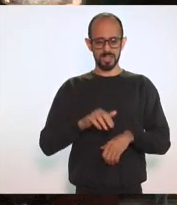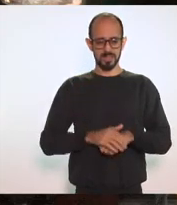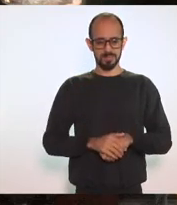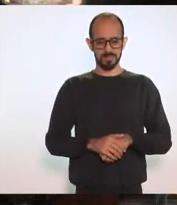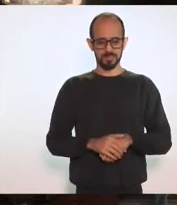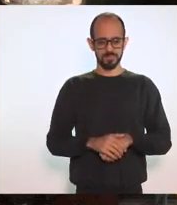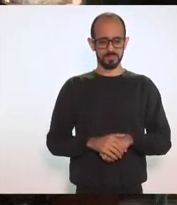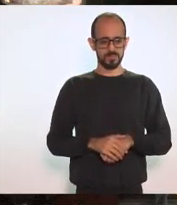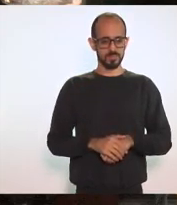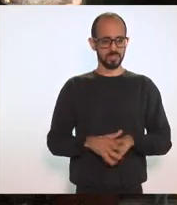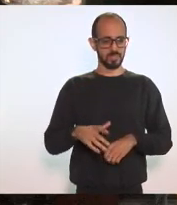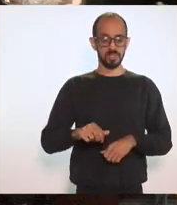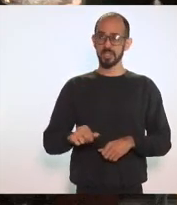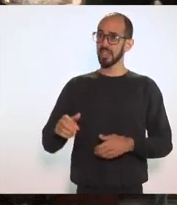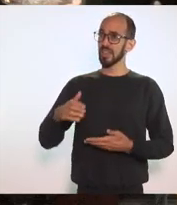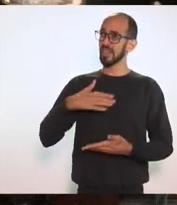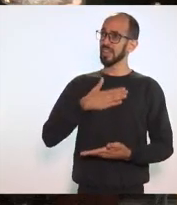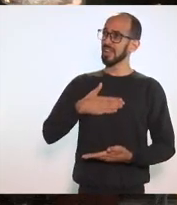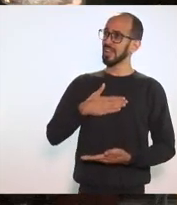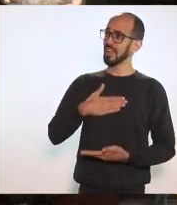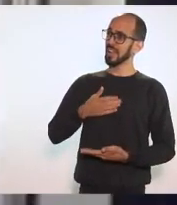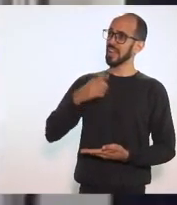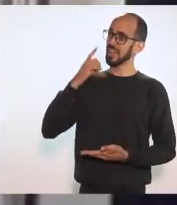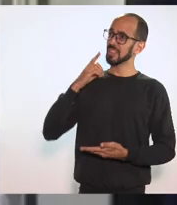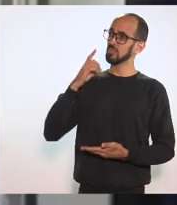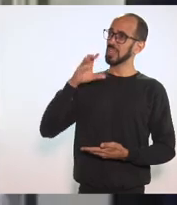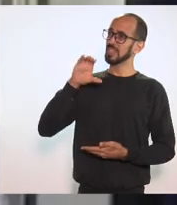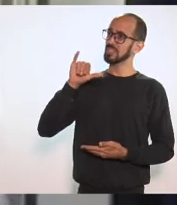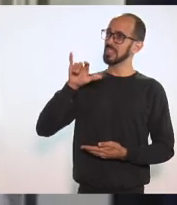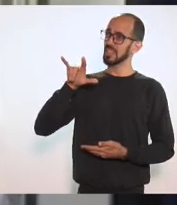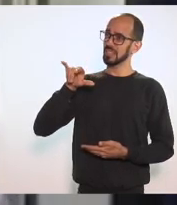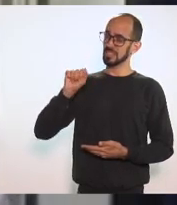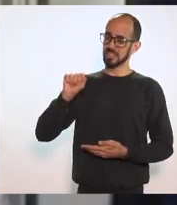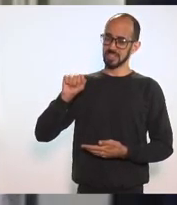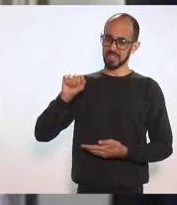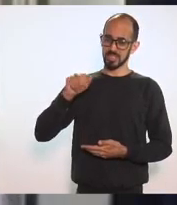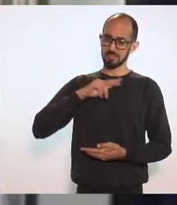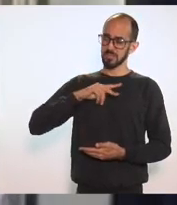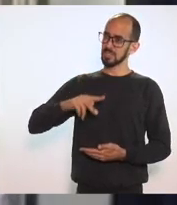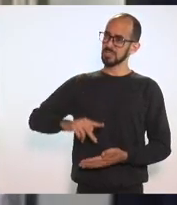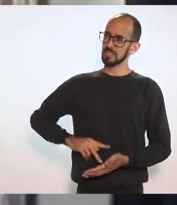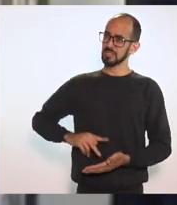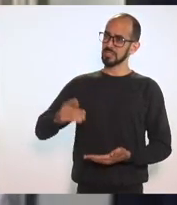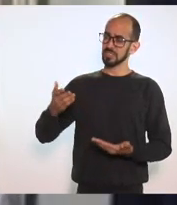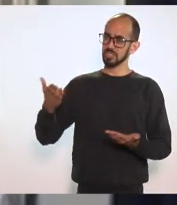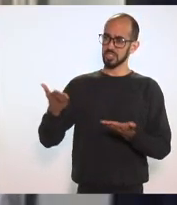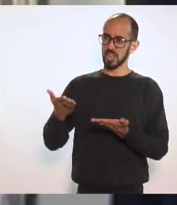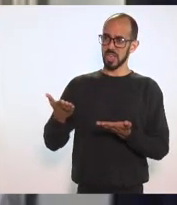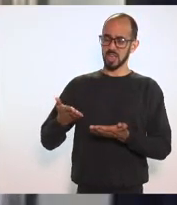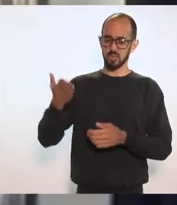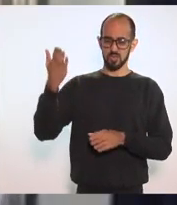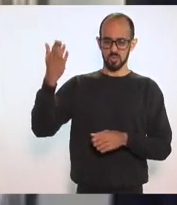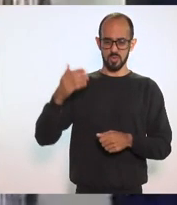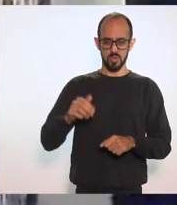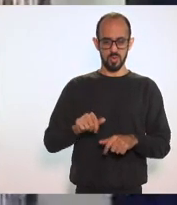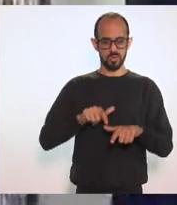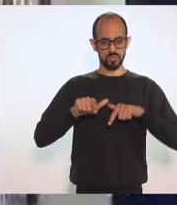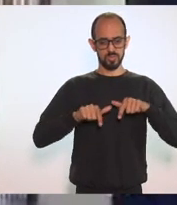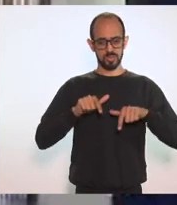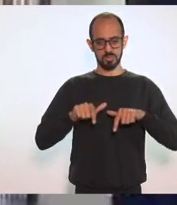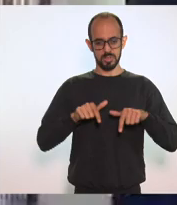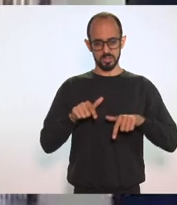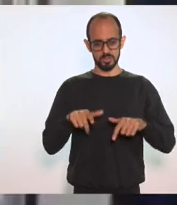Nobre deputada Célia Jordão, que preside os